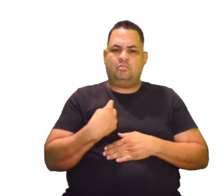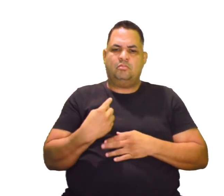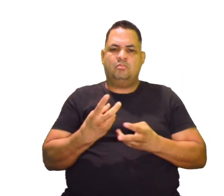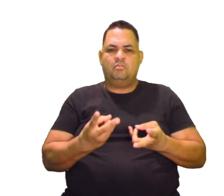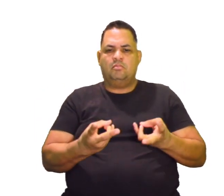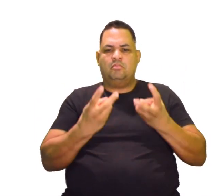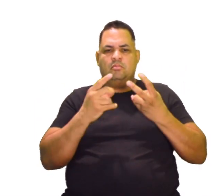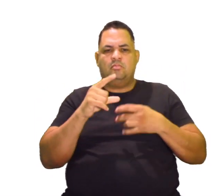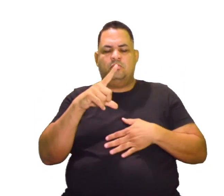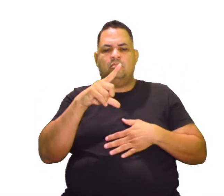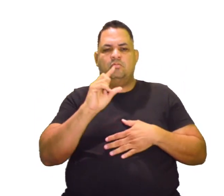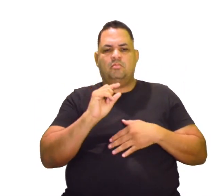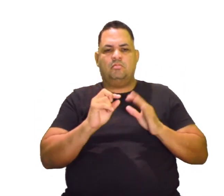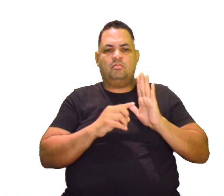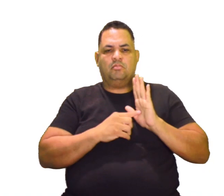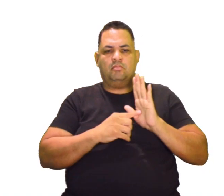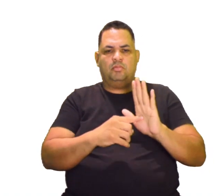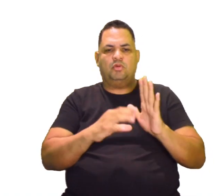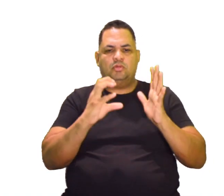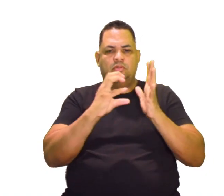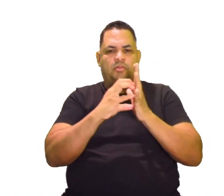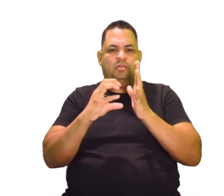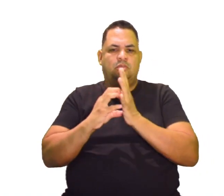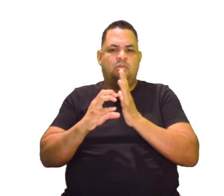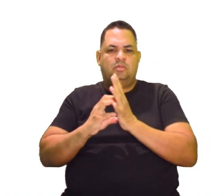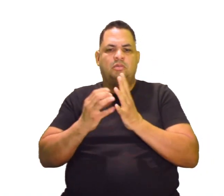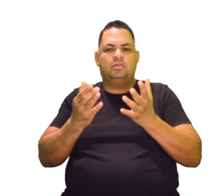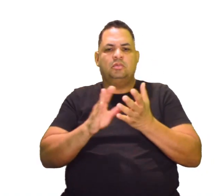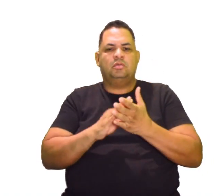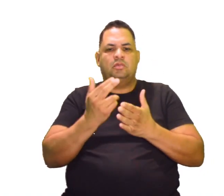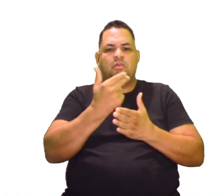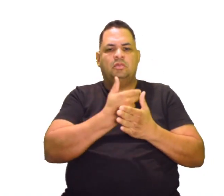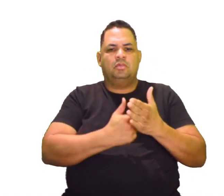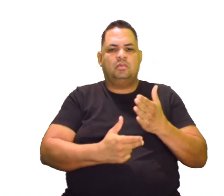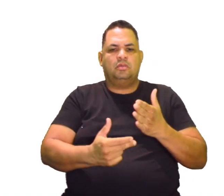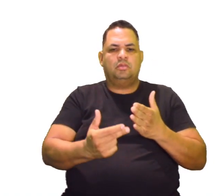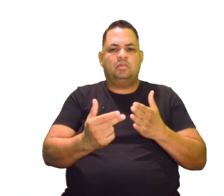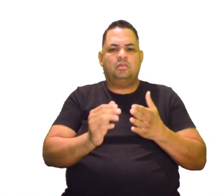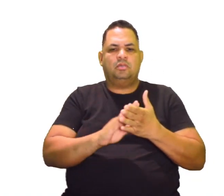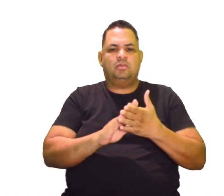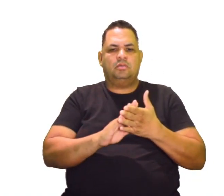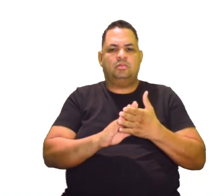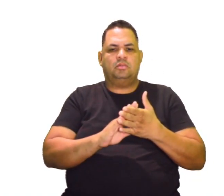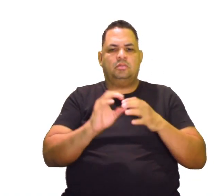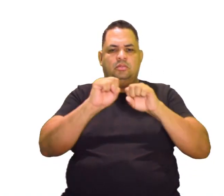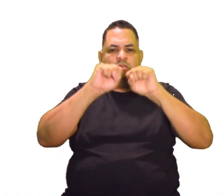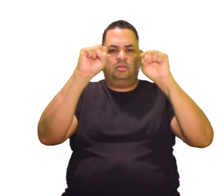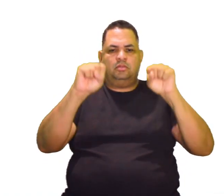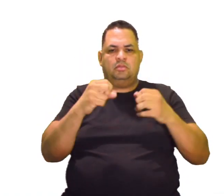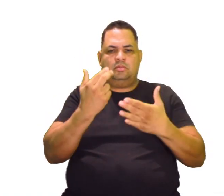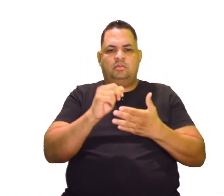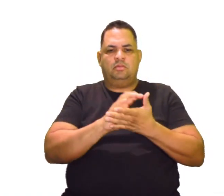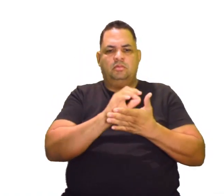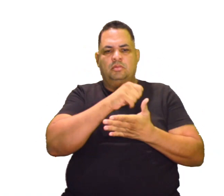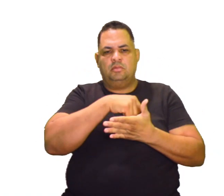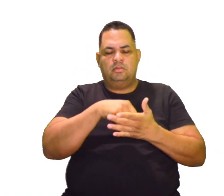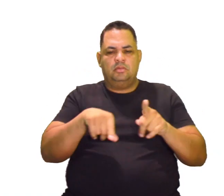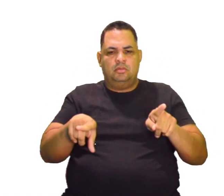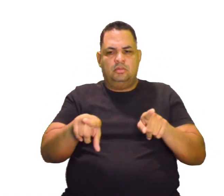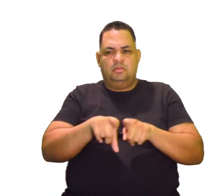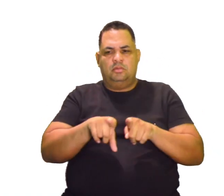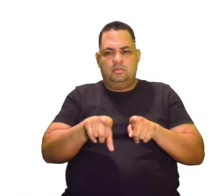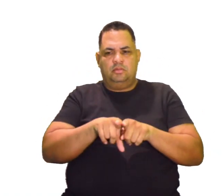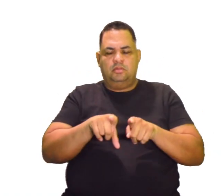que sempre eles trazem muitos símbolos, muitos desenhos, né, que era já um sistema de escrita. Vocês podem também